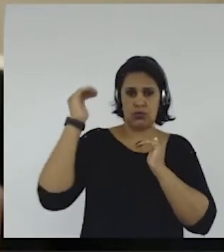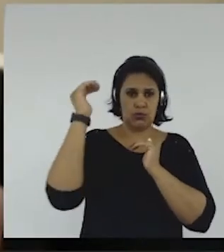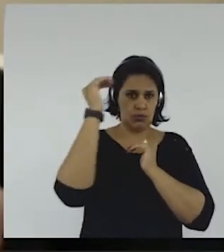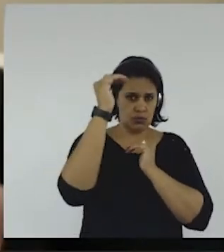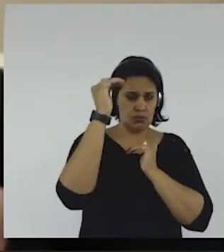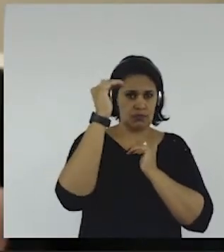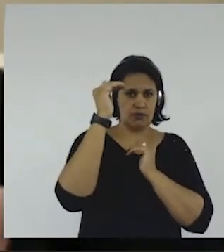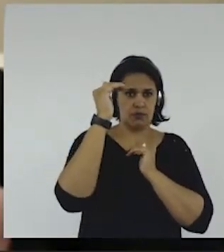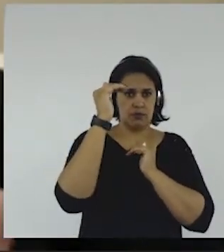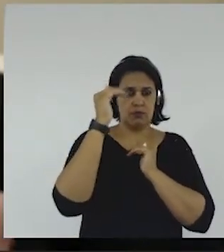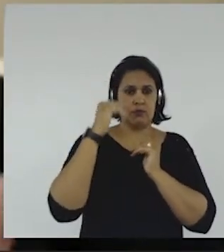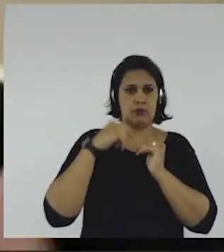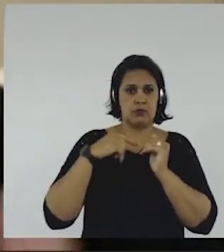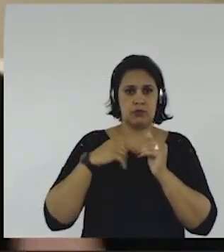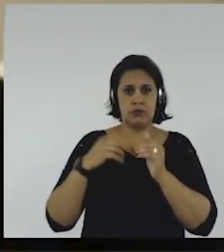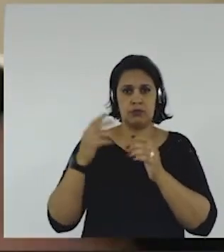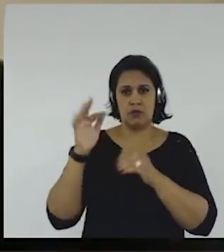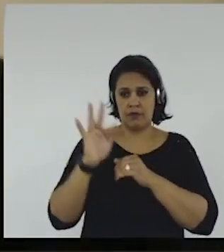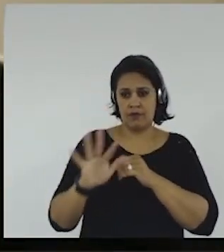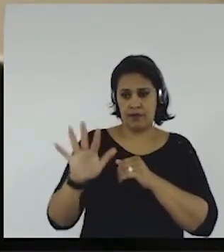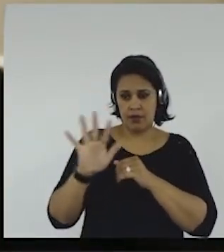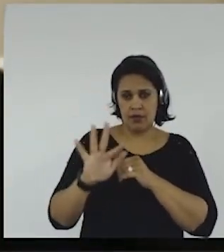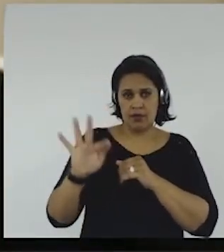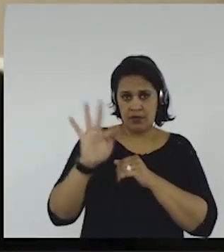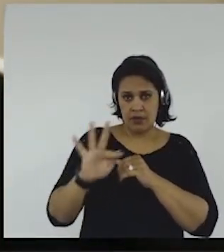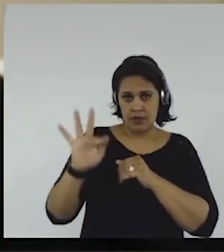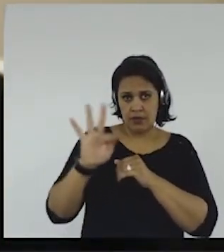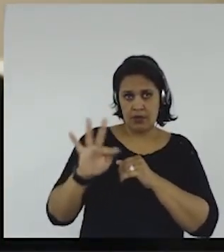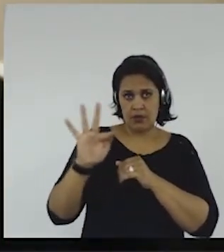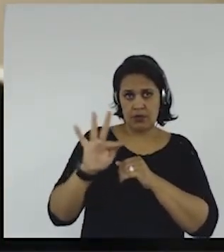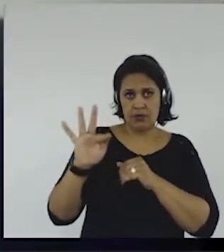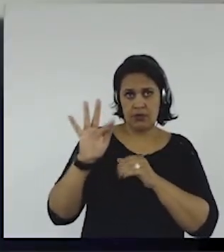Faculdade Nacional de Direito, que foi vitimada